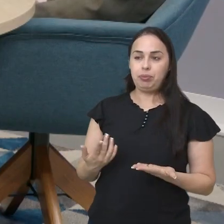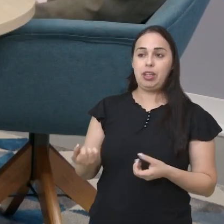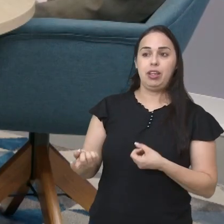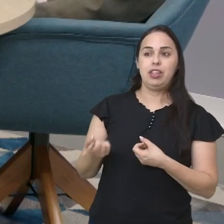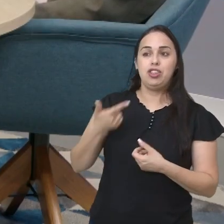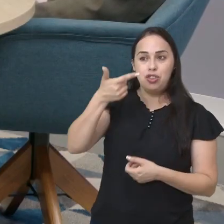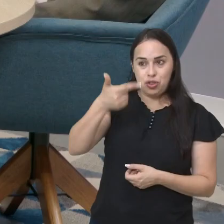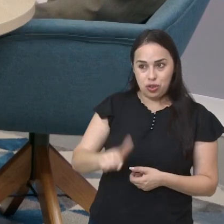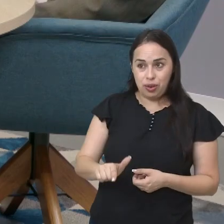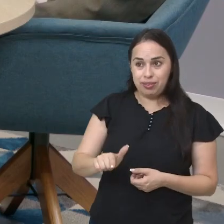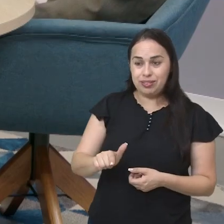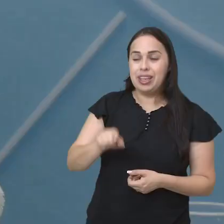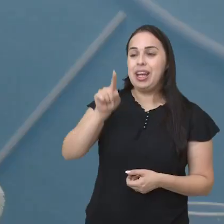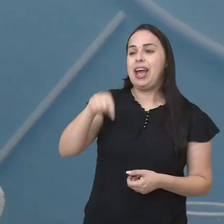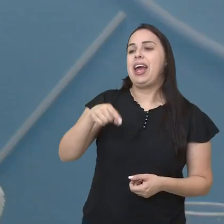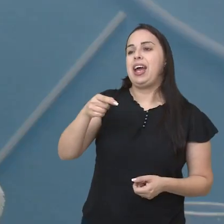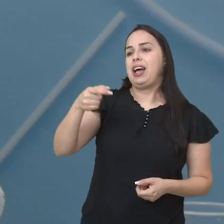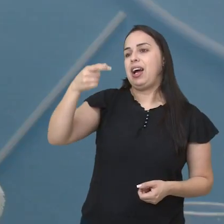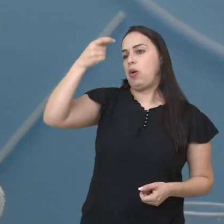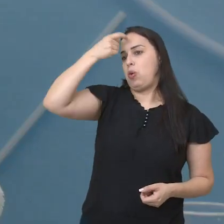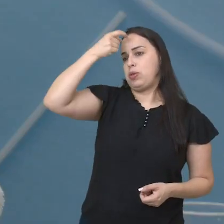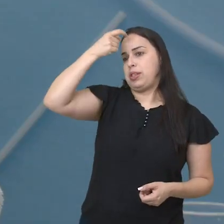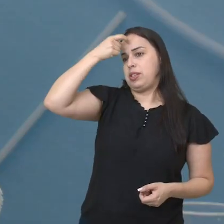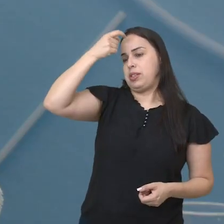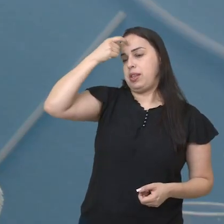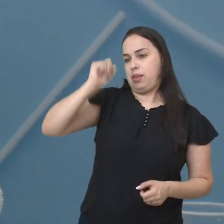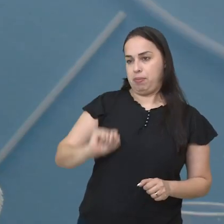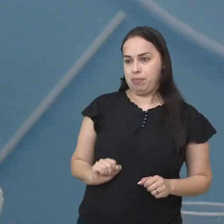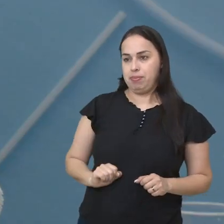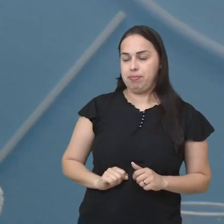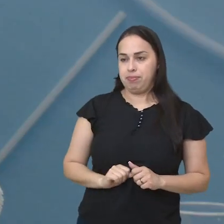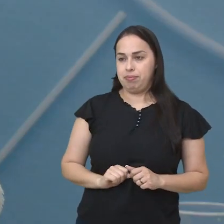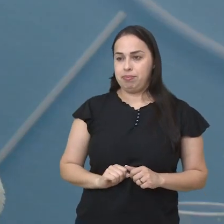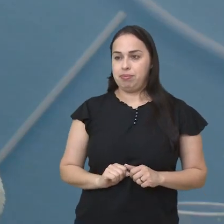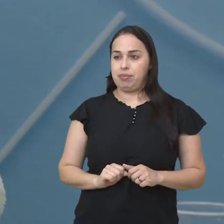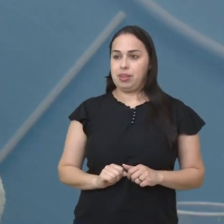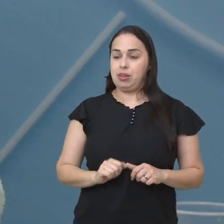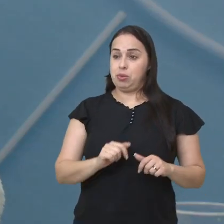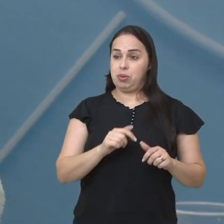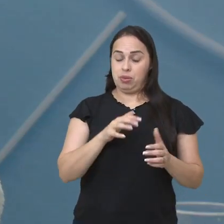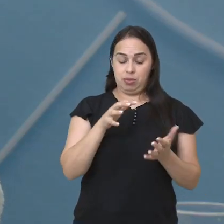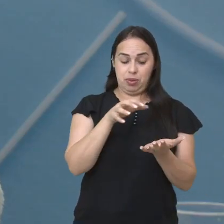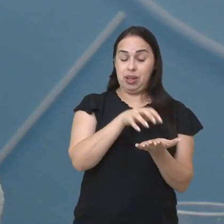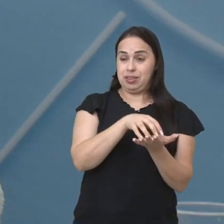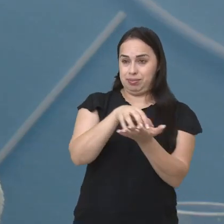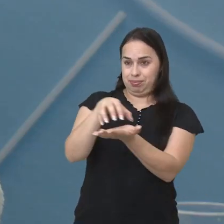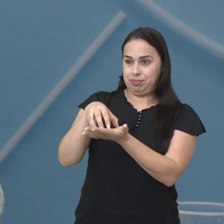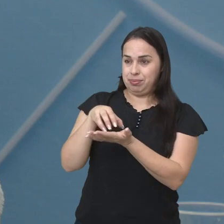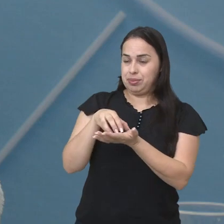Novamente, a conscientização do trabalho, né? O trabalho das ONGs,